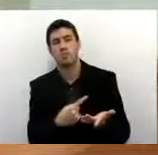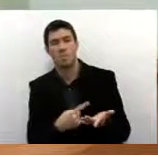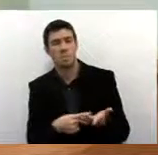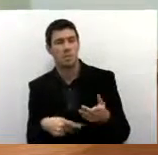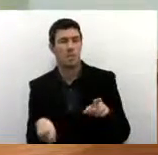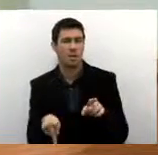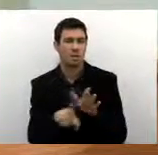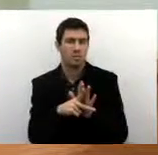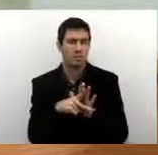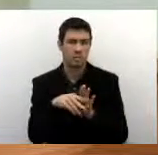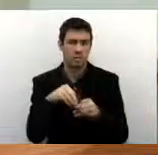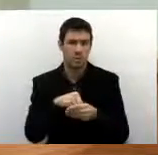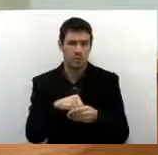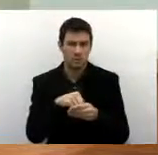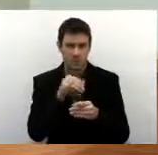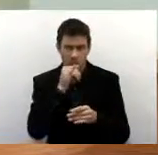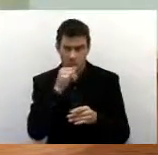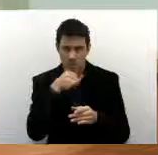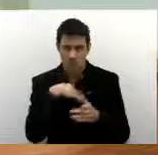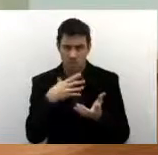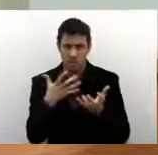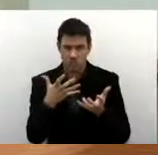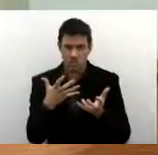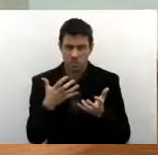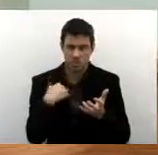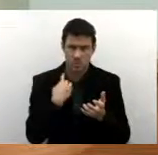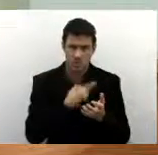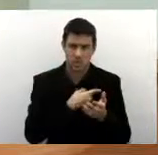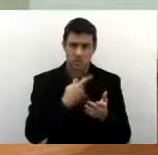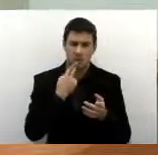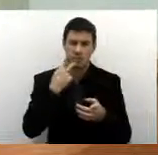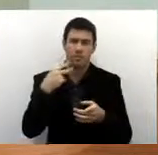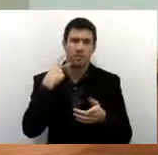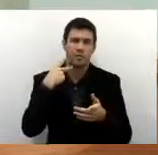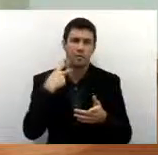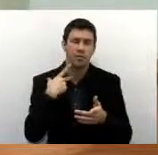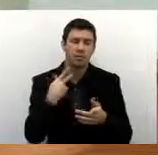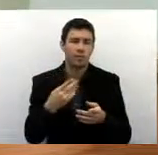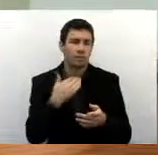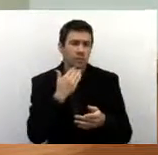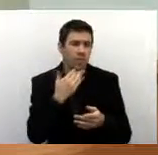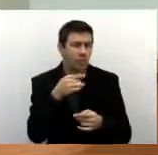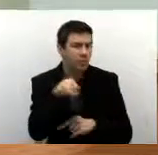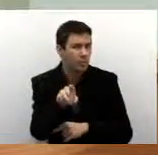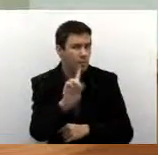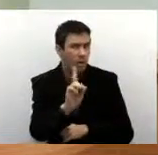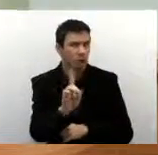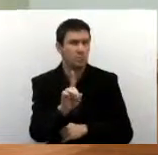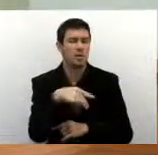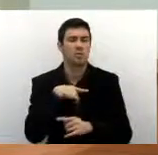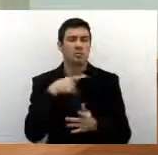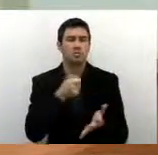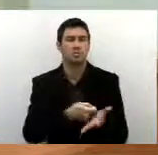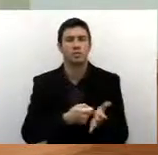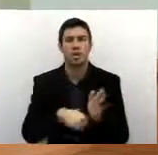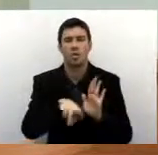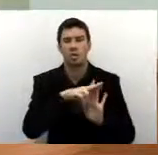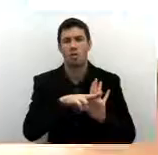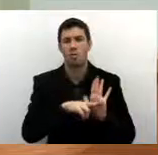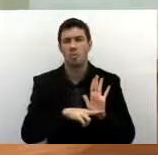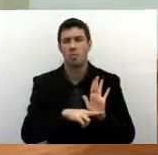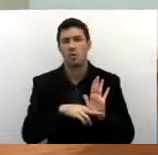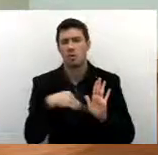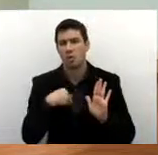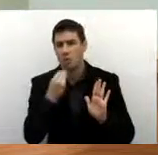orgânica e regimento interno nesta casa. Não é o vereador Geraldo Schink que quer ditar normas. E não é Vossa Excelência que vai ditar normas também. Vossa Excelência colocou agora